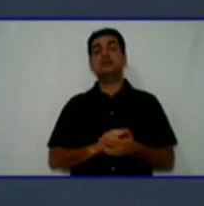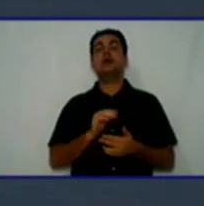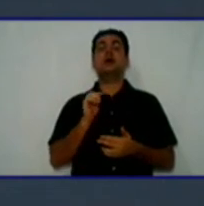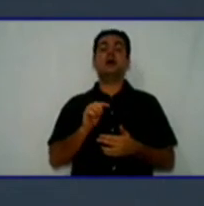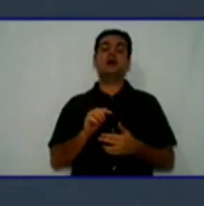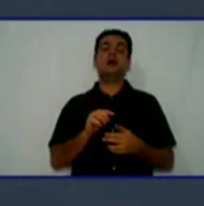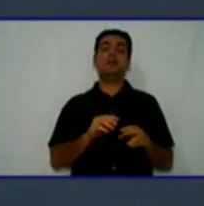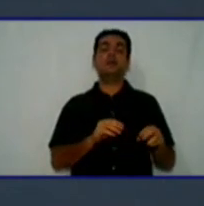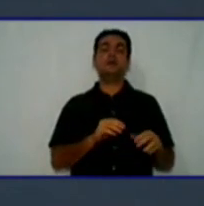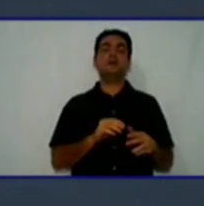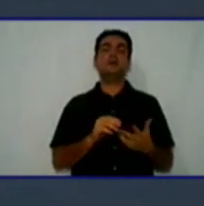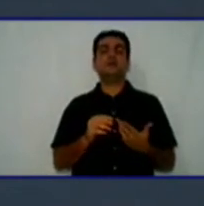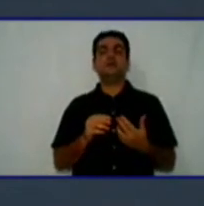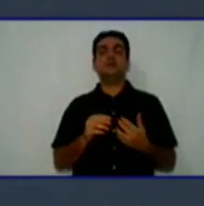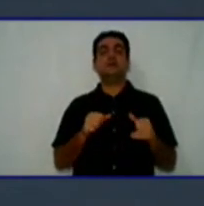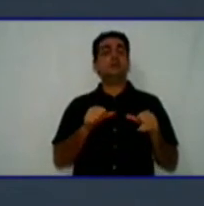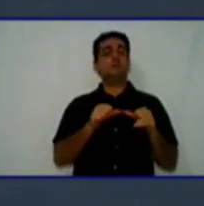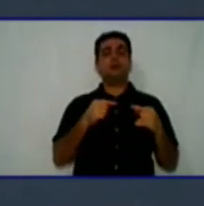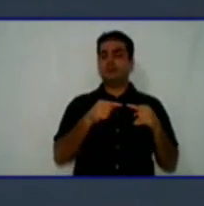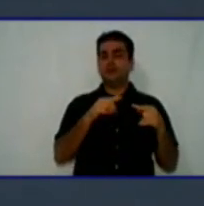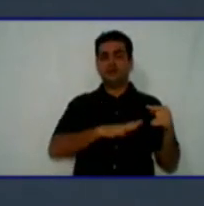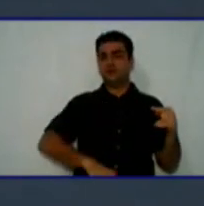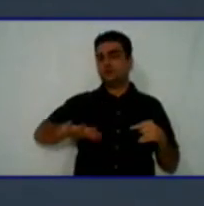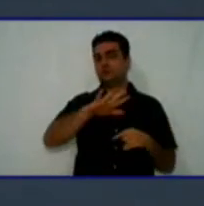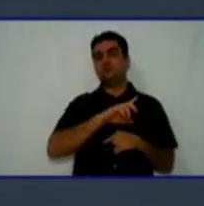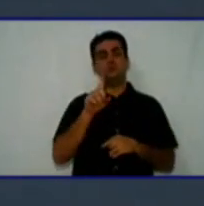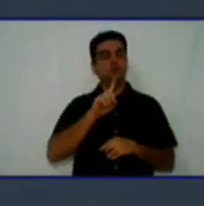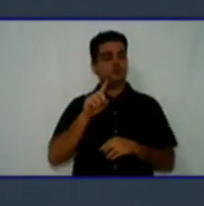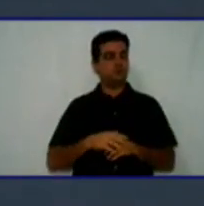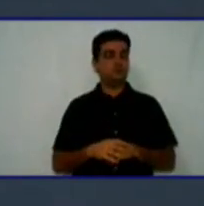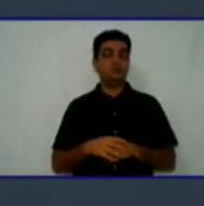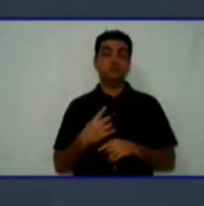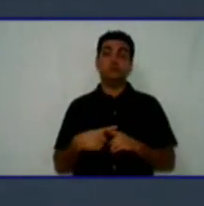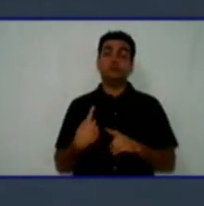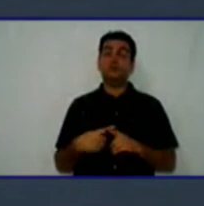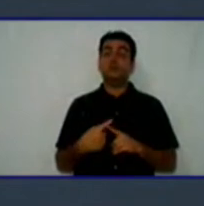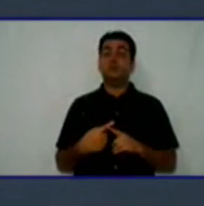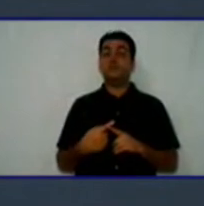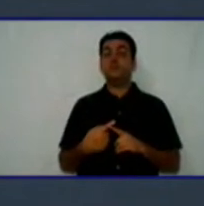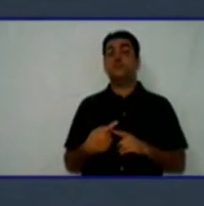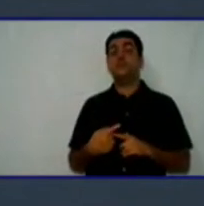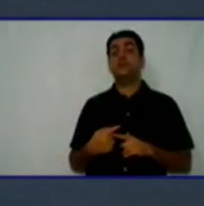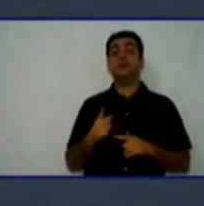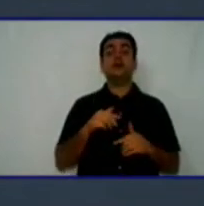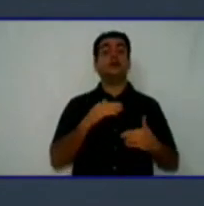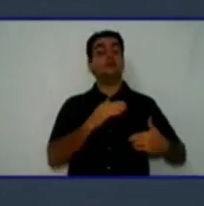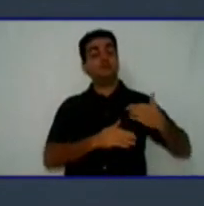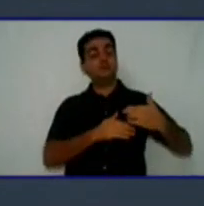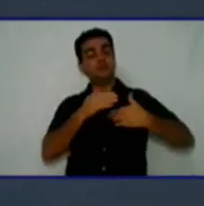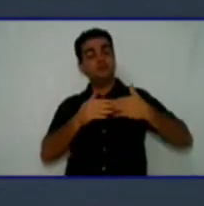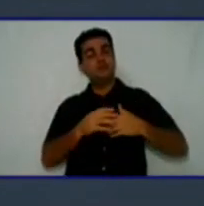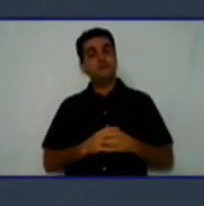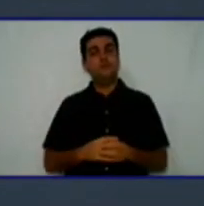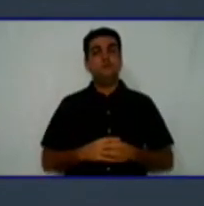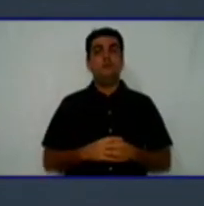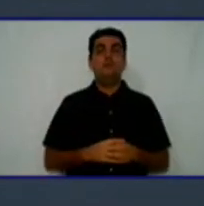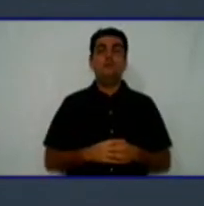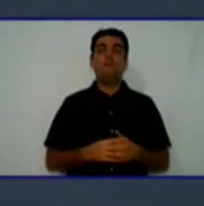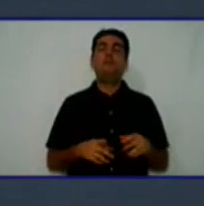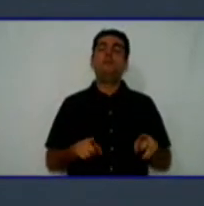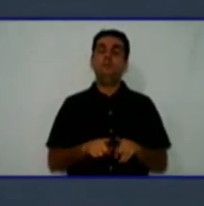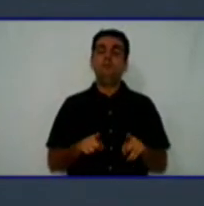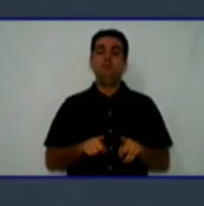a afetar a universalidade patrimonial fruto da sucessão,